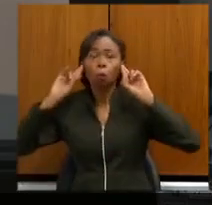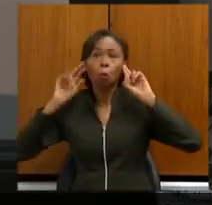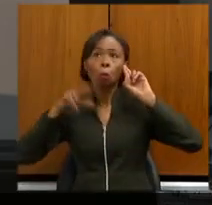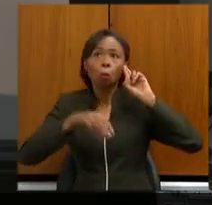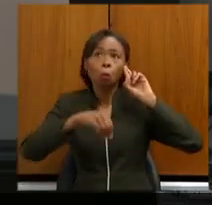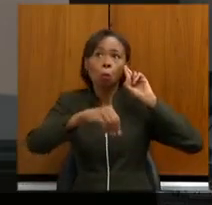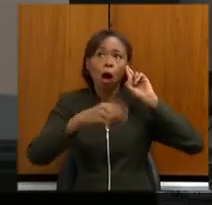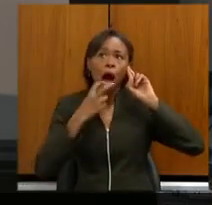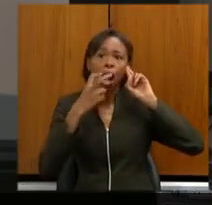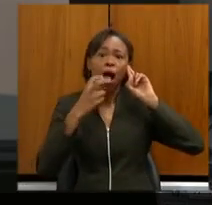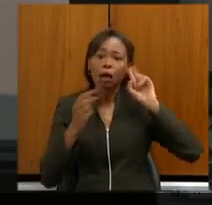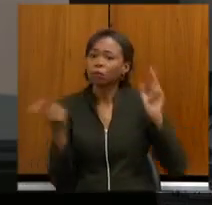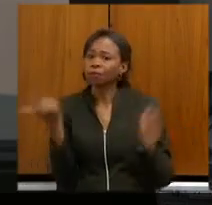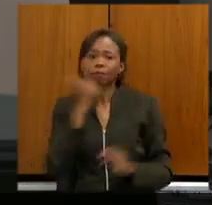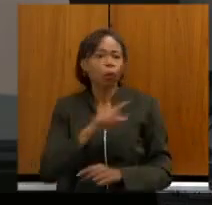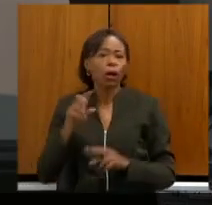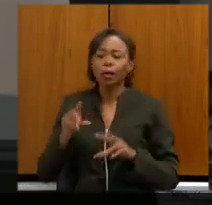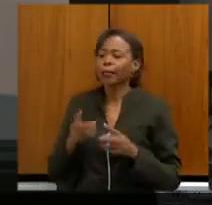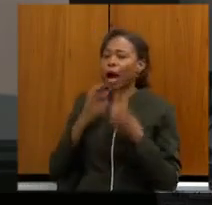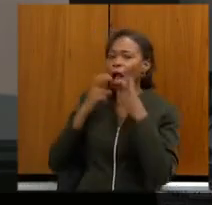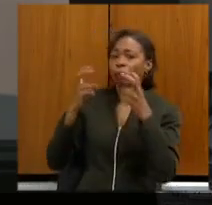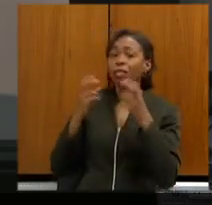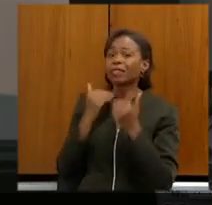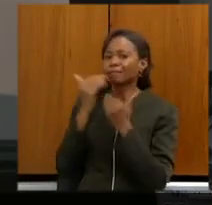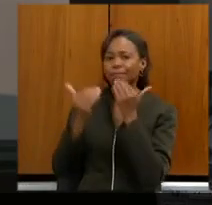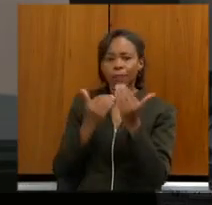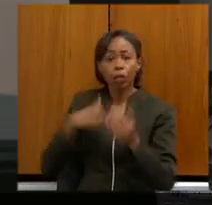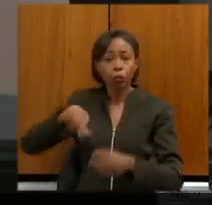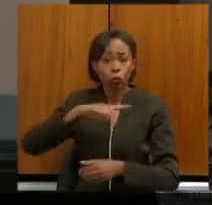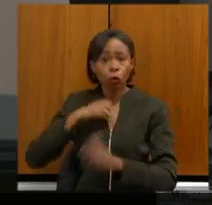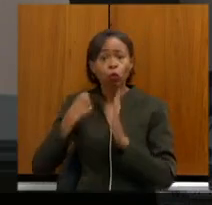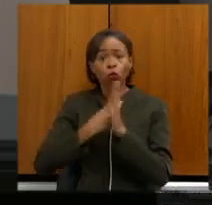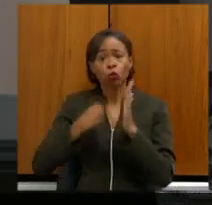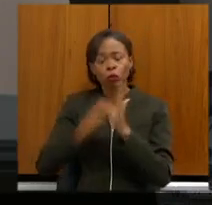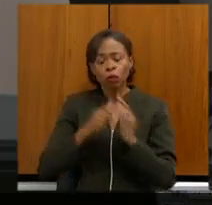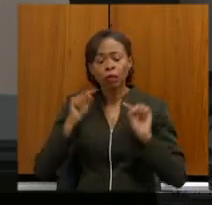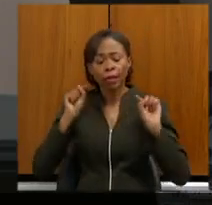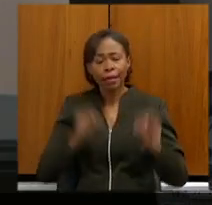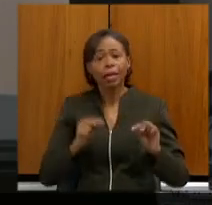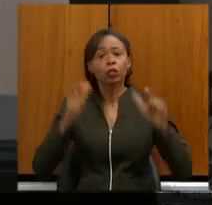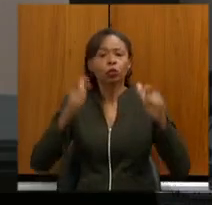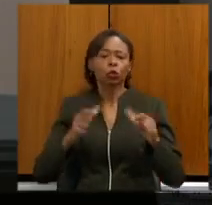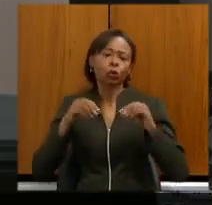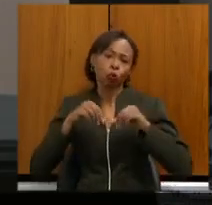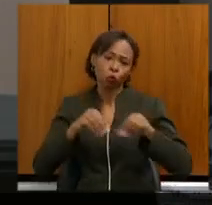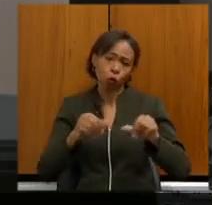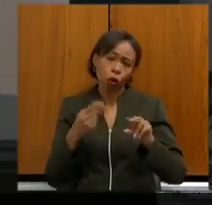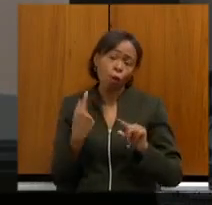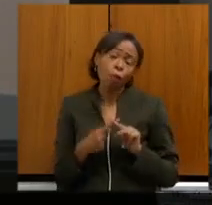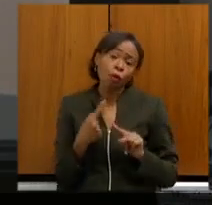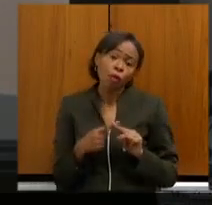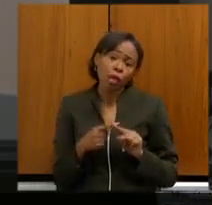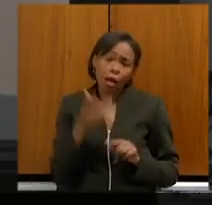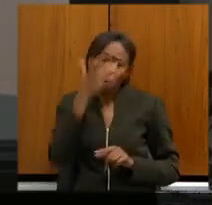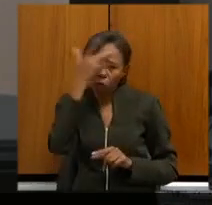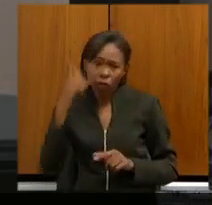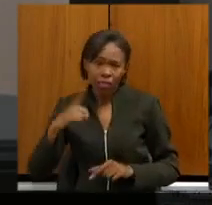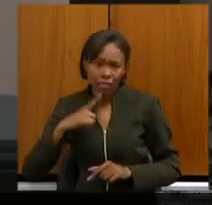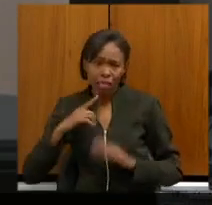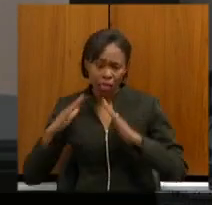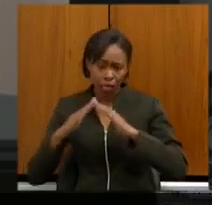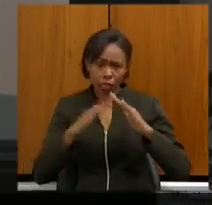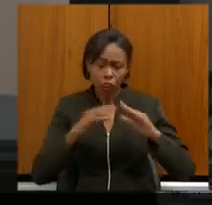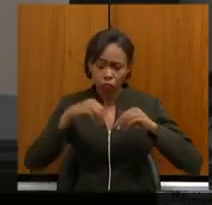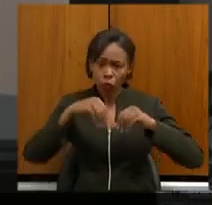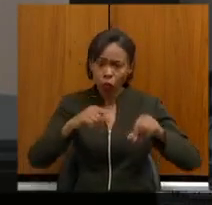terra não vai escutar o chamado de mais ninguém porque nós lutamos pelo território porque na verdade quem tem território quem tem